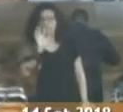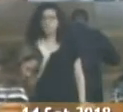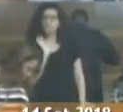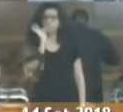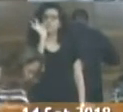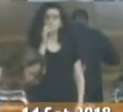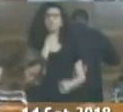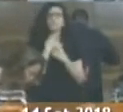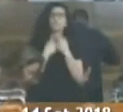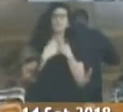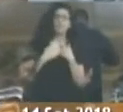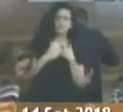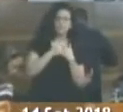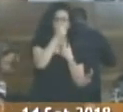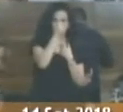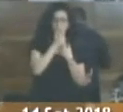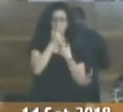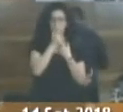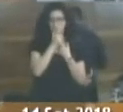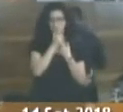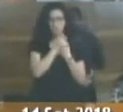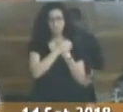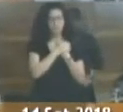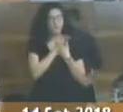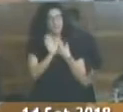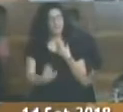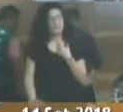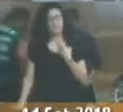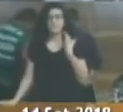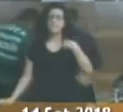ideia é essa, crianças, ir para